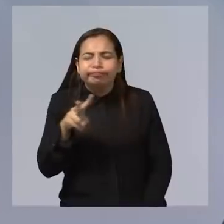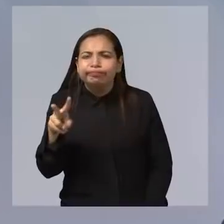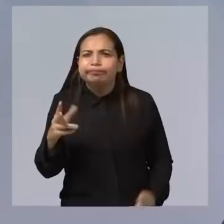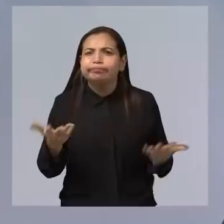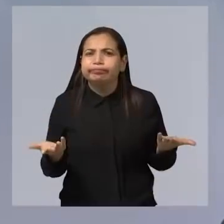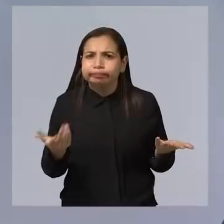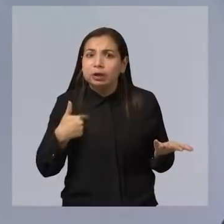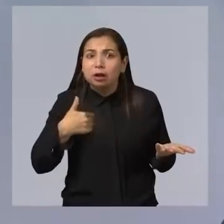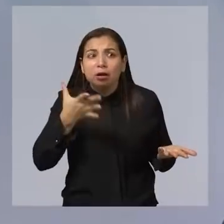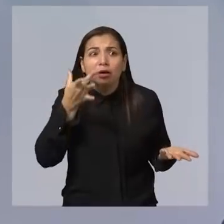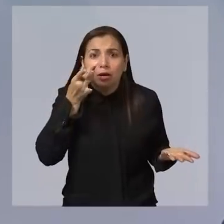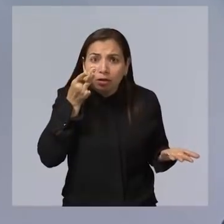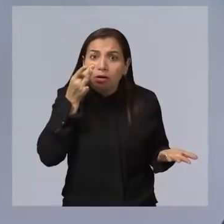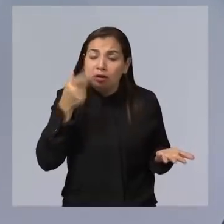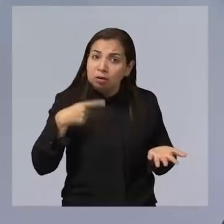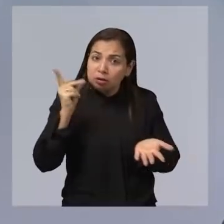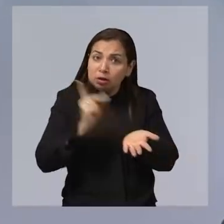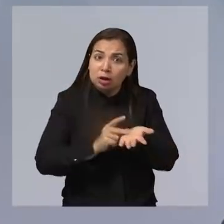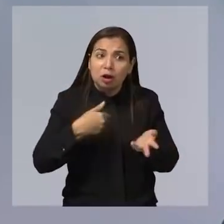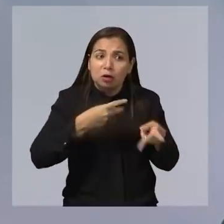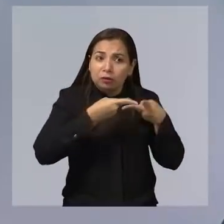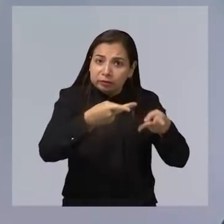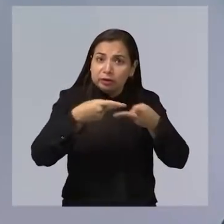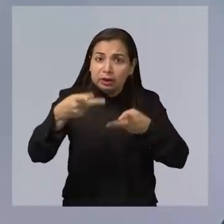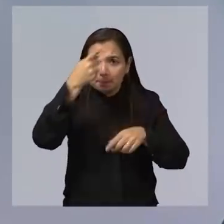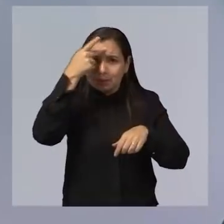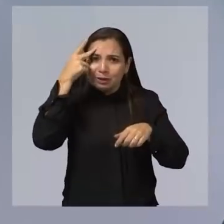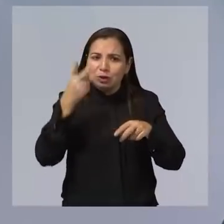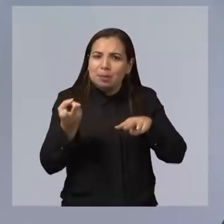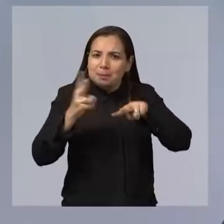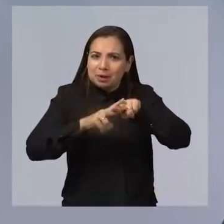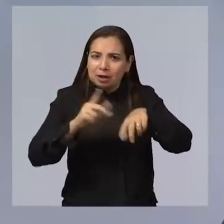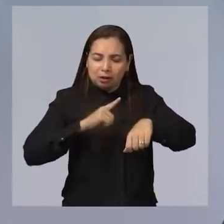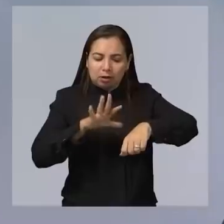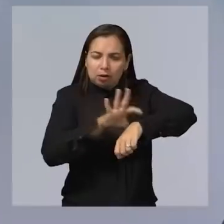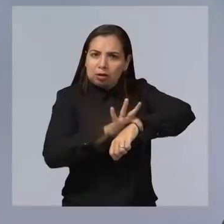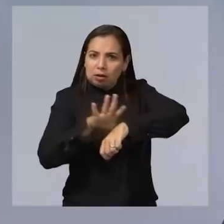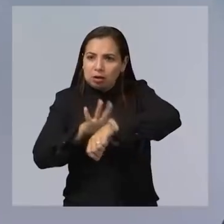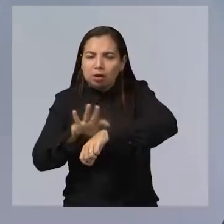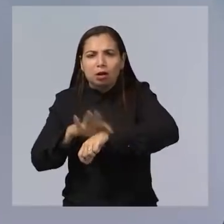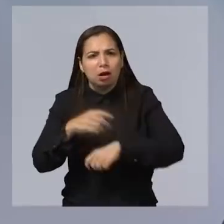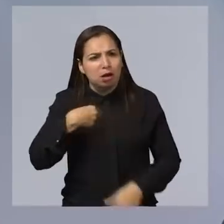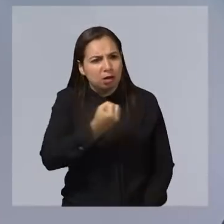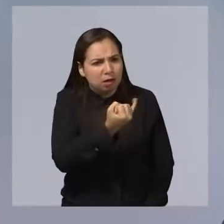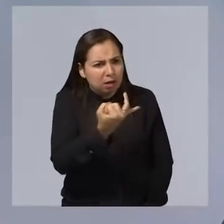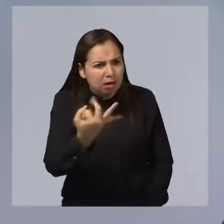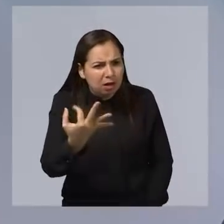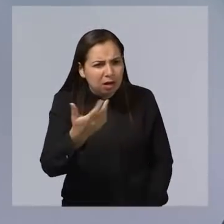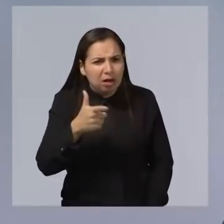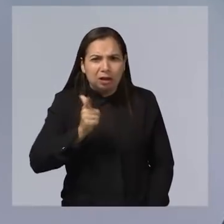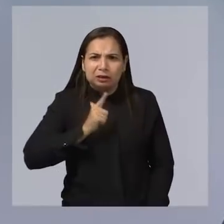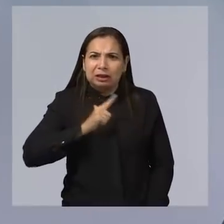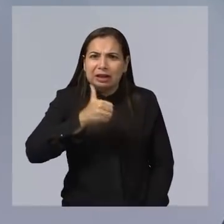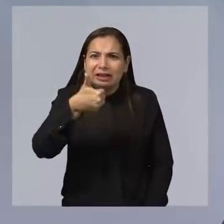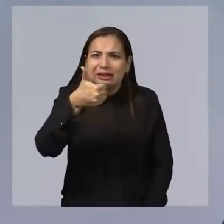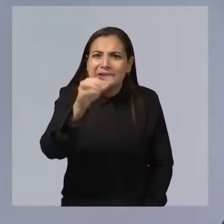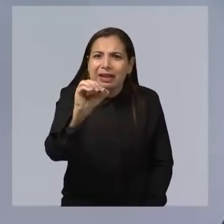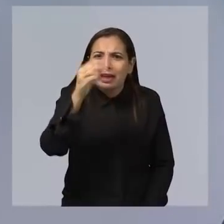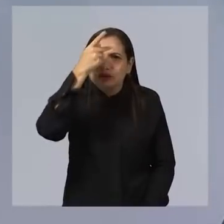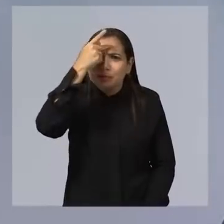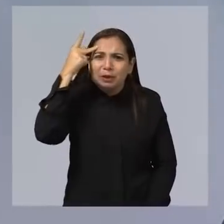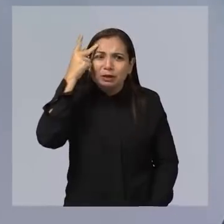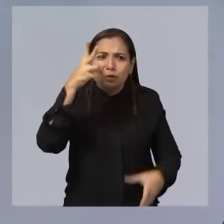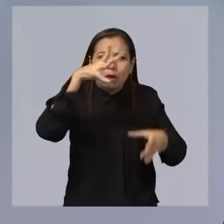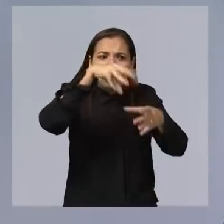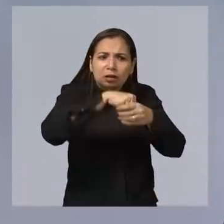eu vendo a realidade daqui, sem as mínimas condições, você chega lá, tem 10 pessoas dentro da casa. Dentro da casa não, dentro de um quarto praticamente. Né? Então